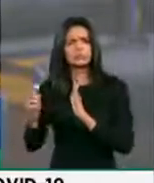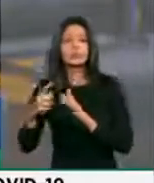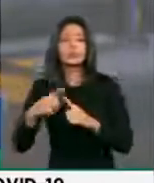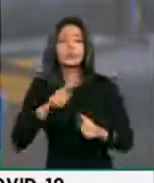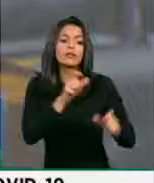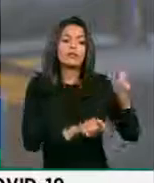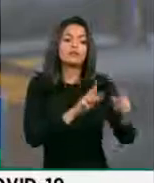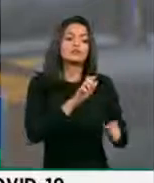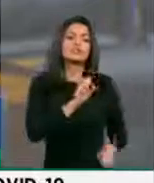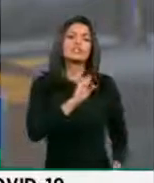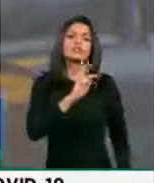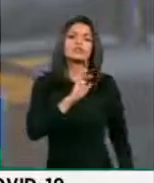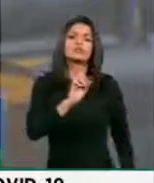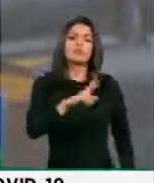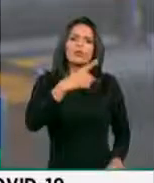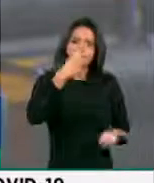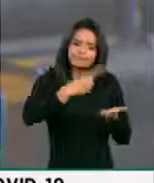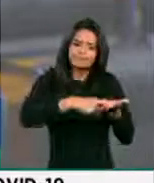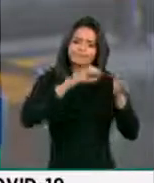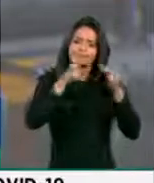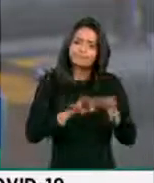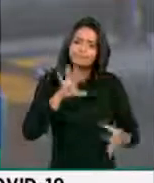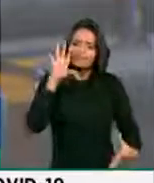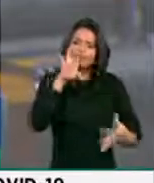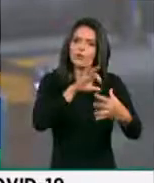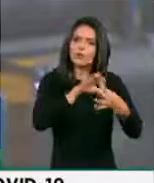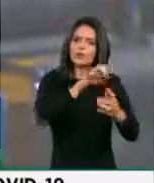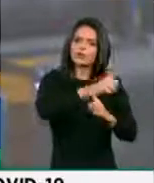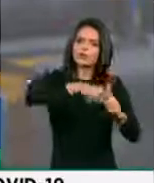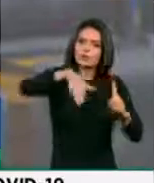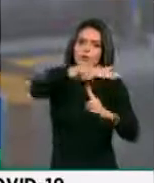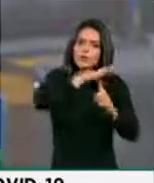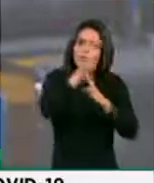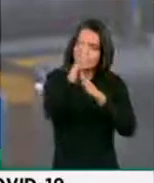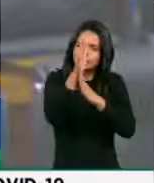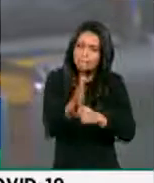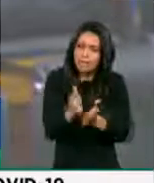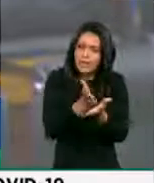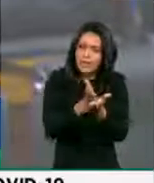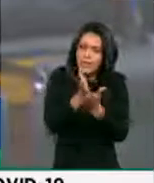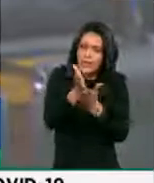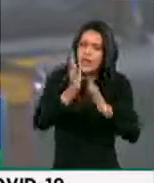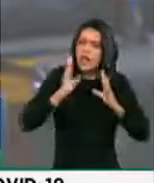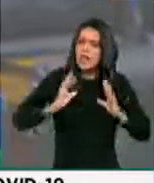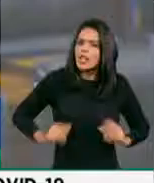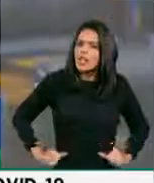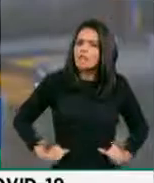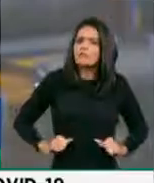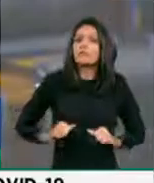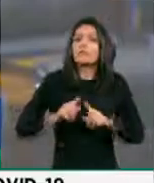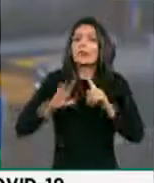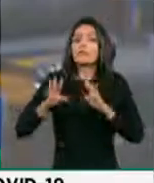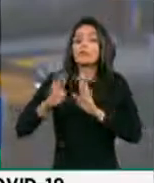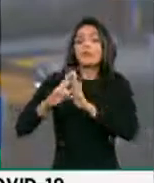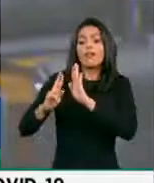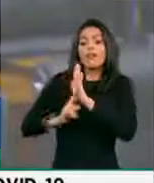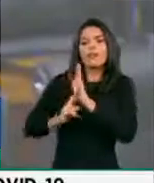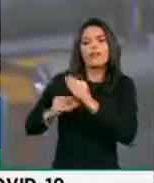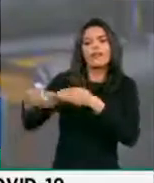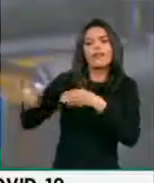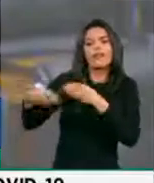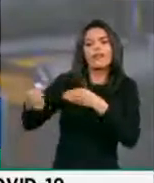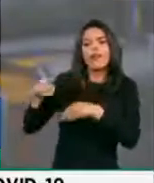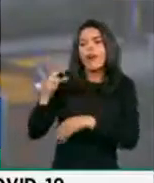tem compromisso com a sociedade, que tem compromisso com a lisura, possa, né, ter regras mais flexíveis e